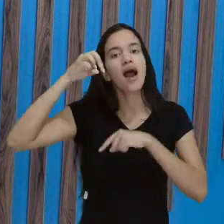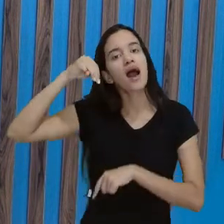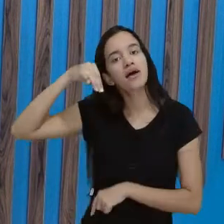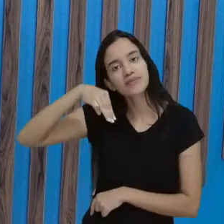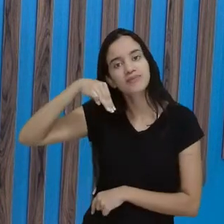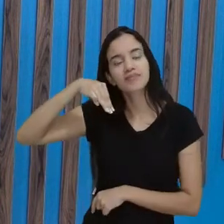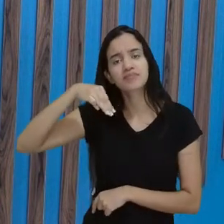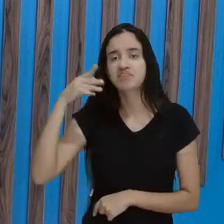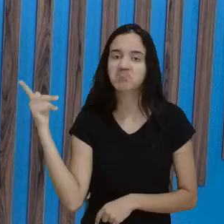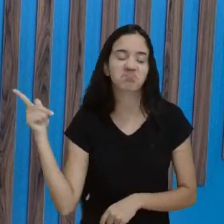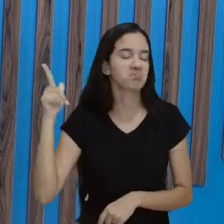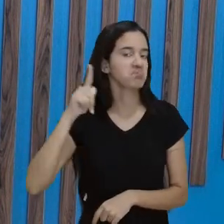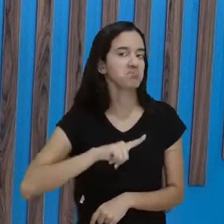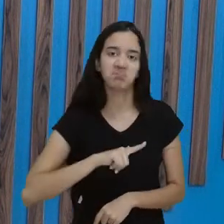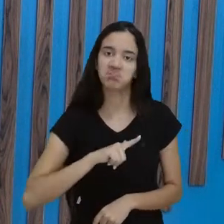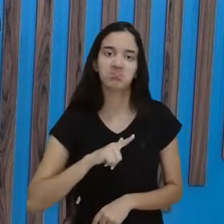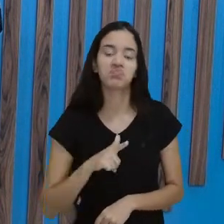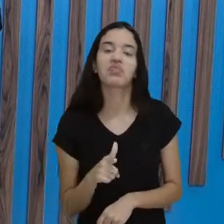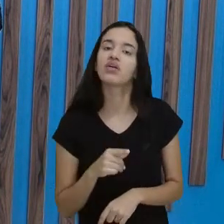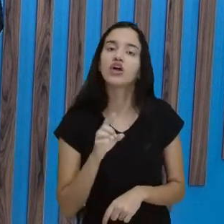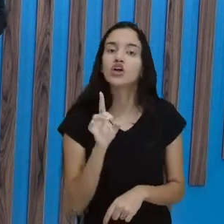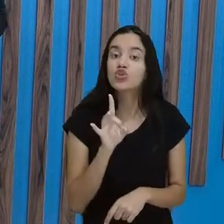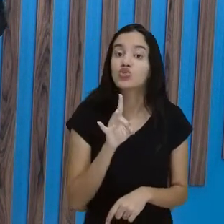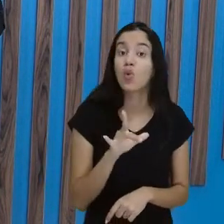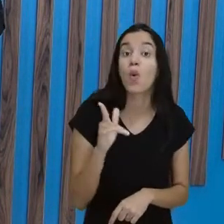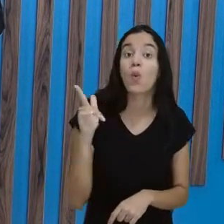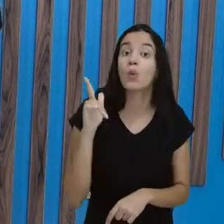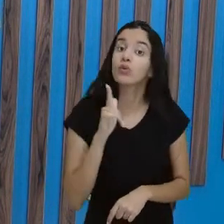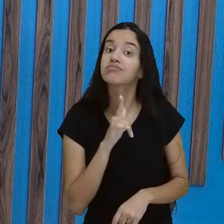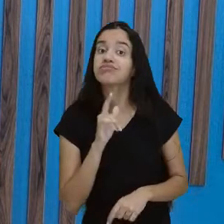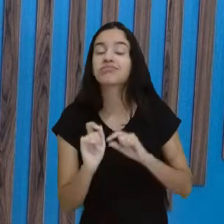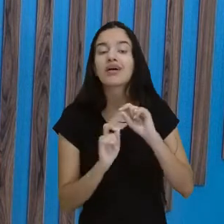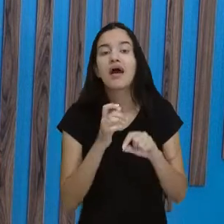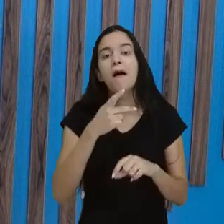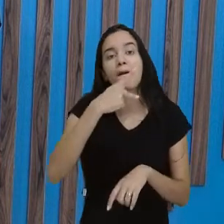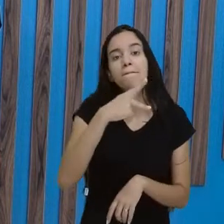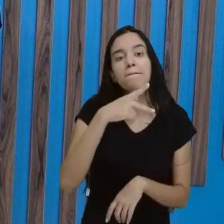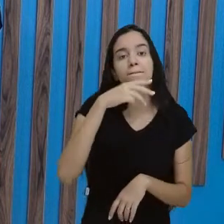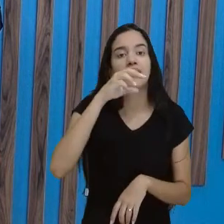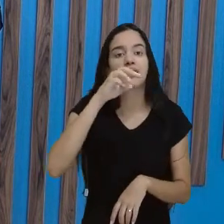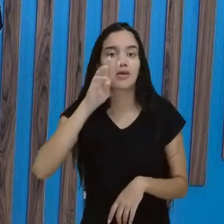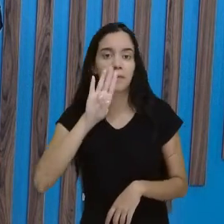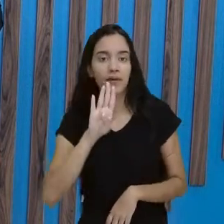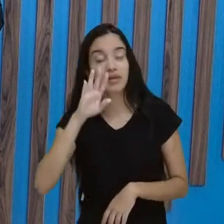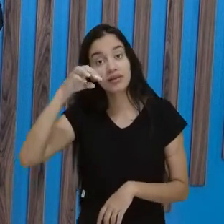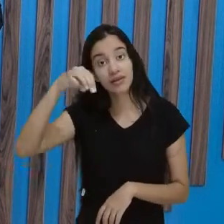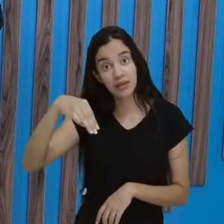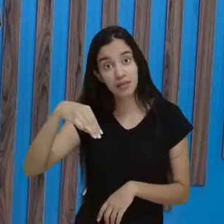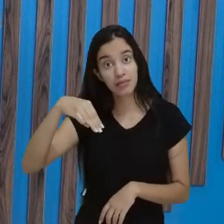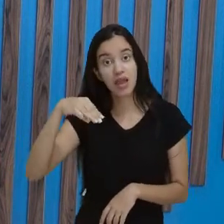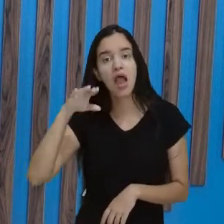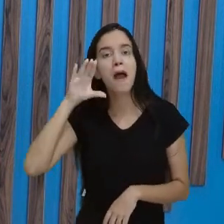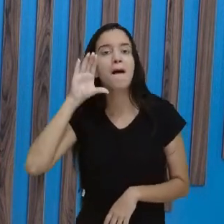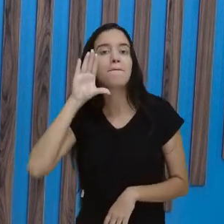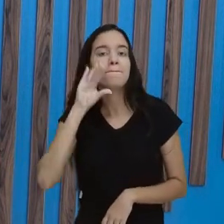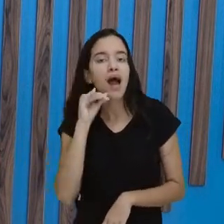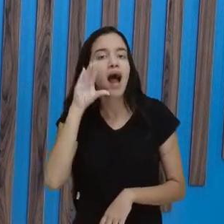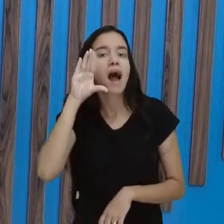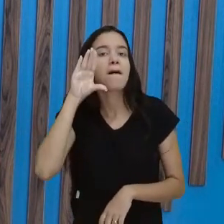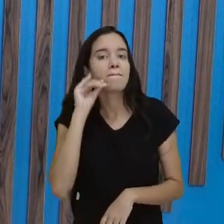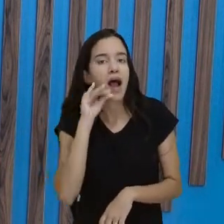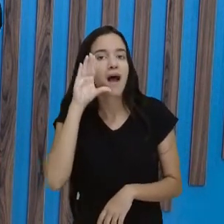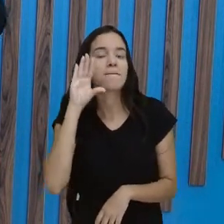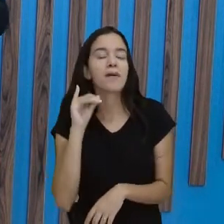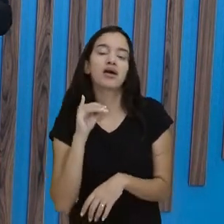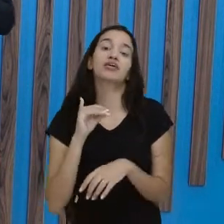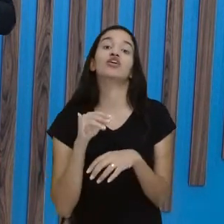Não consegue. Você só consegue P, B e M tocando os lábios.